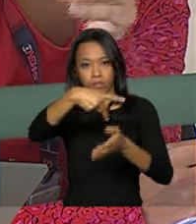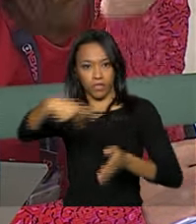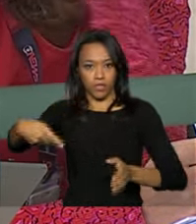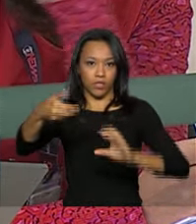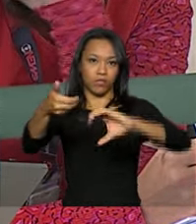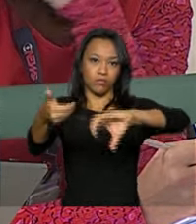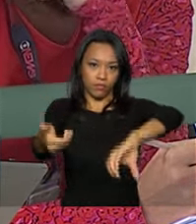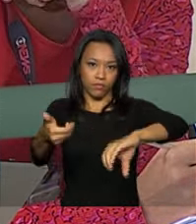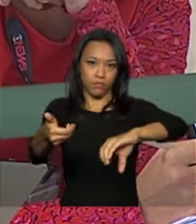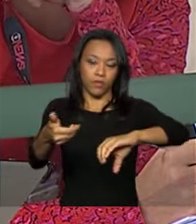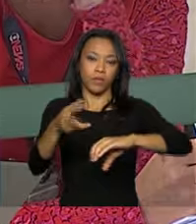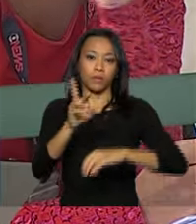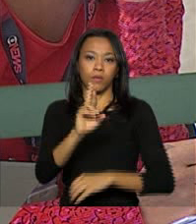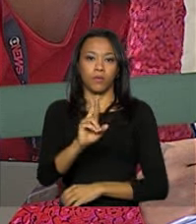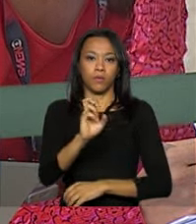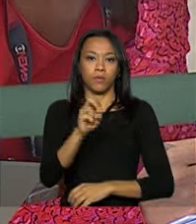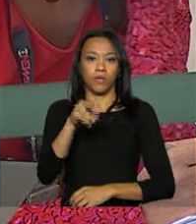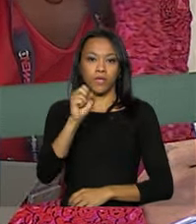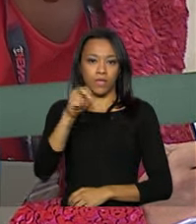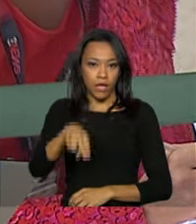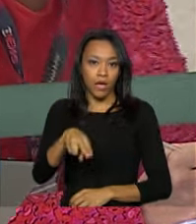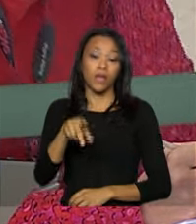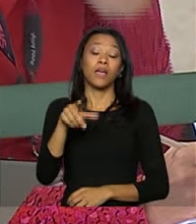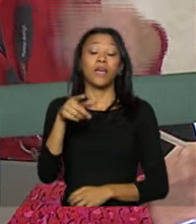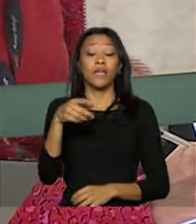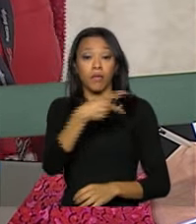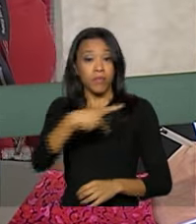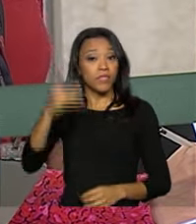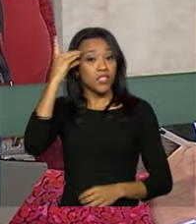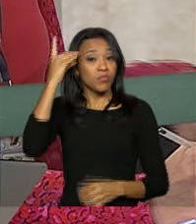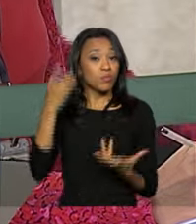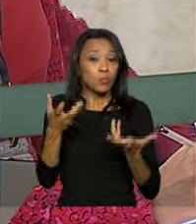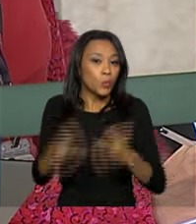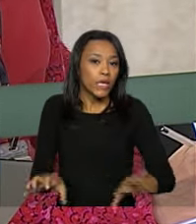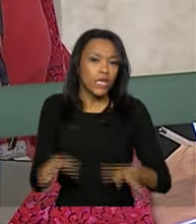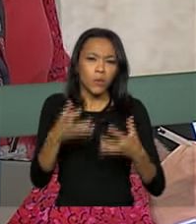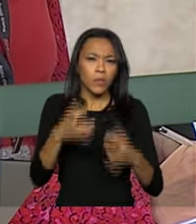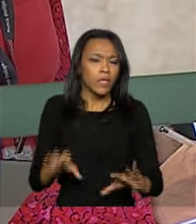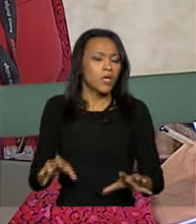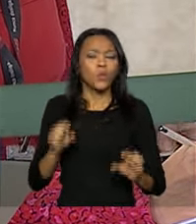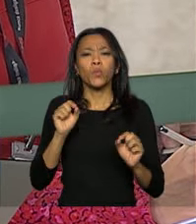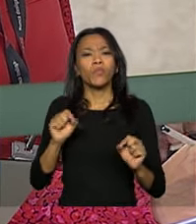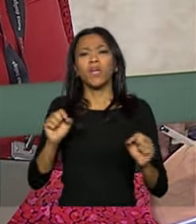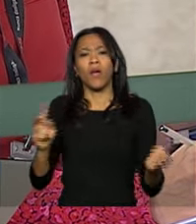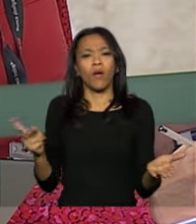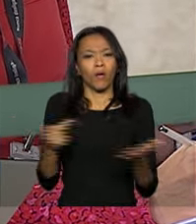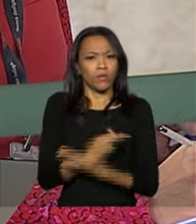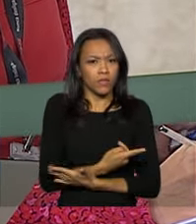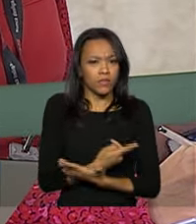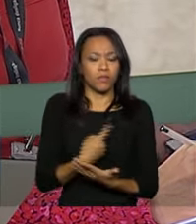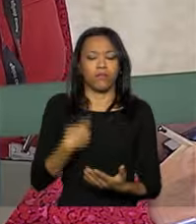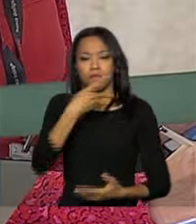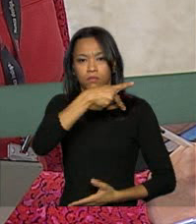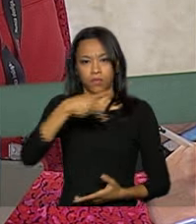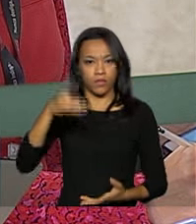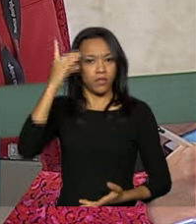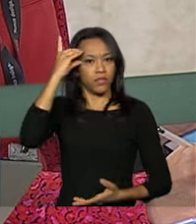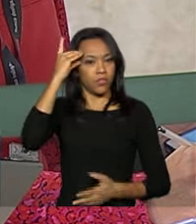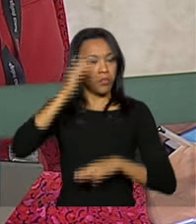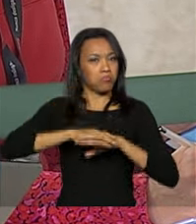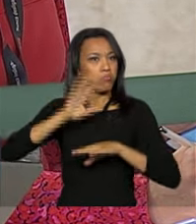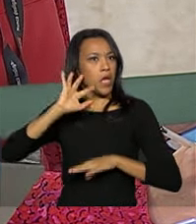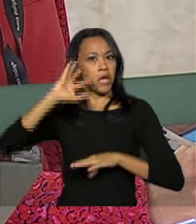a presidente Dilma vinha Resistindo a tomar essa medida queria saber é qual foi o fato novo que levou a presidente a tomar essa